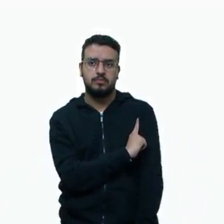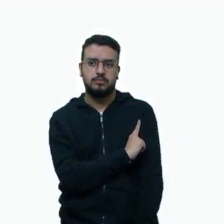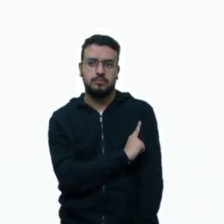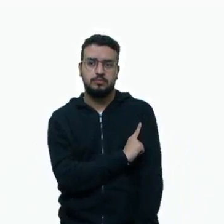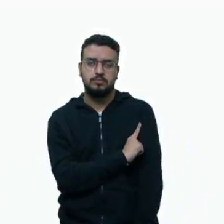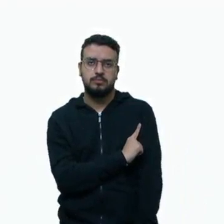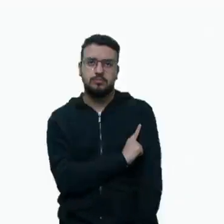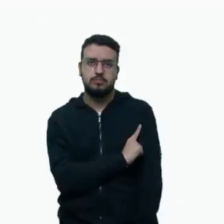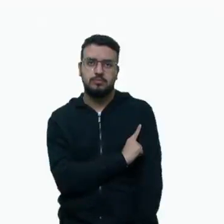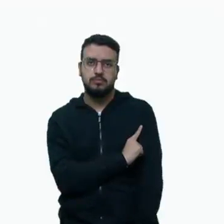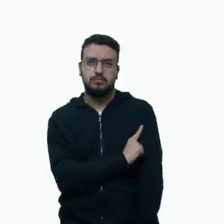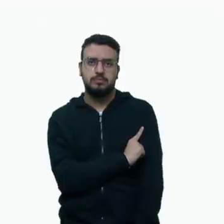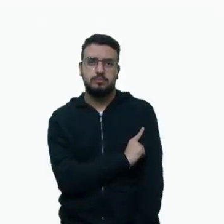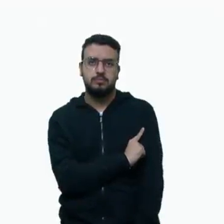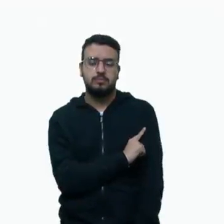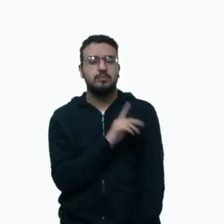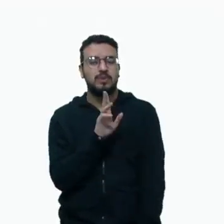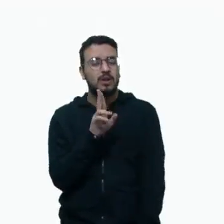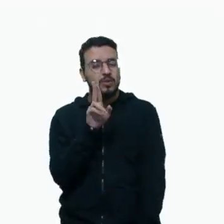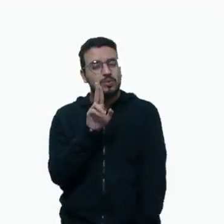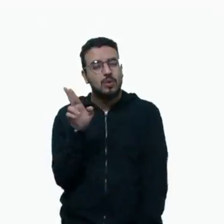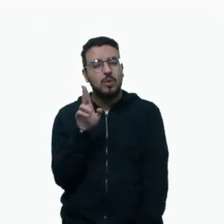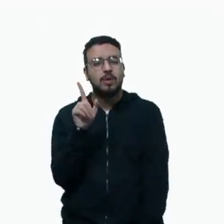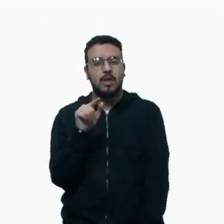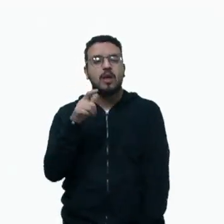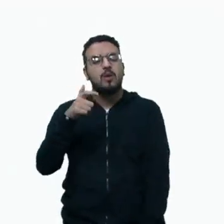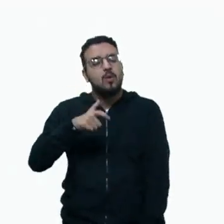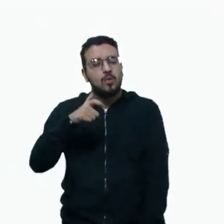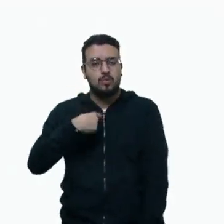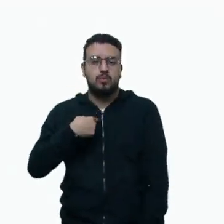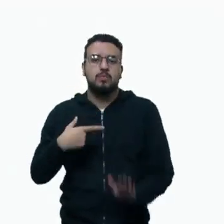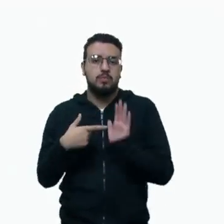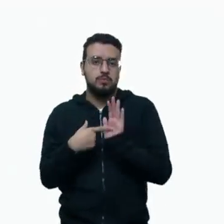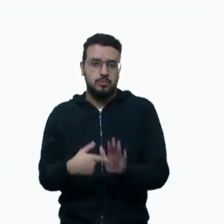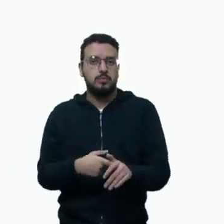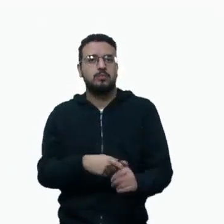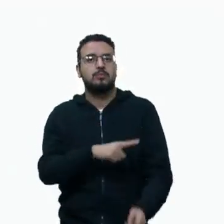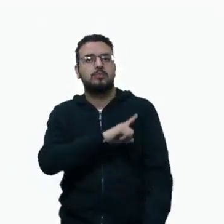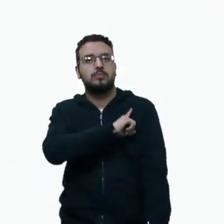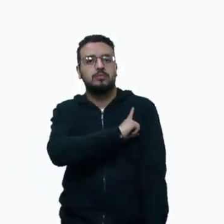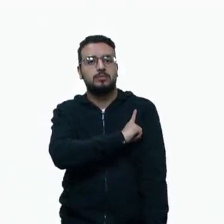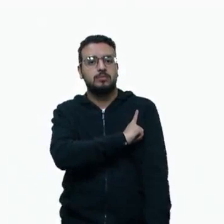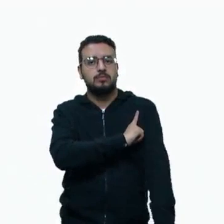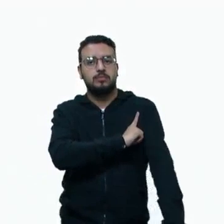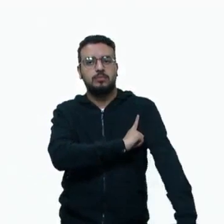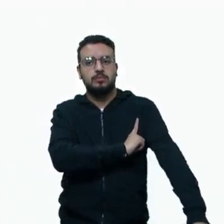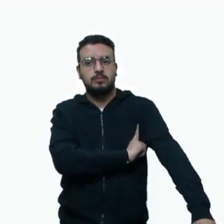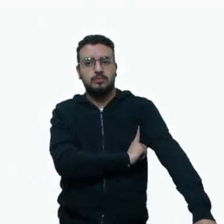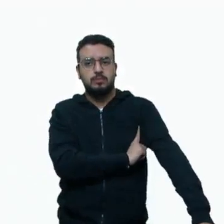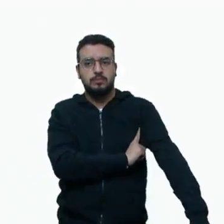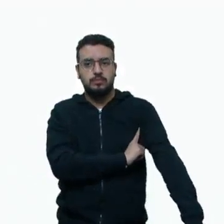dela, é tudo artéria, tá? Eu passo para a artéria axilar,